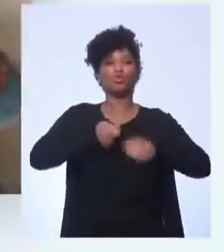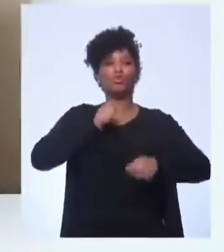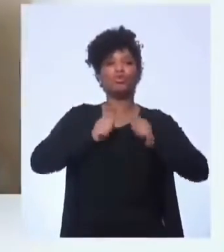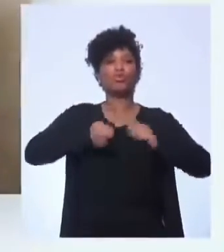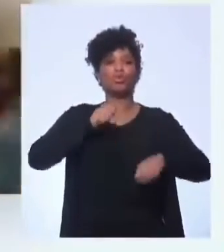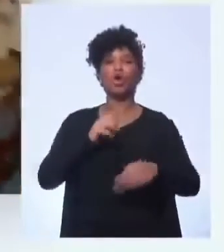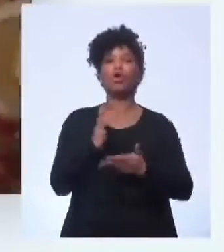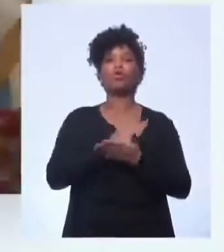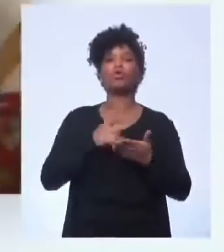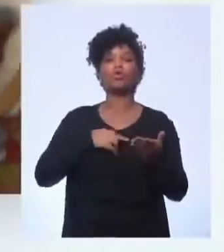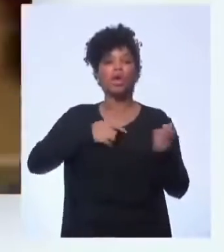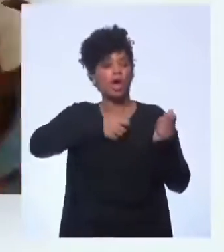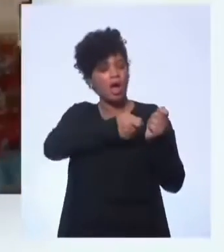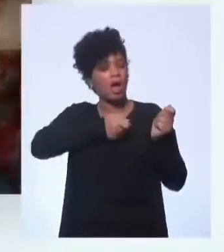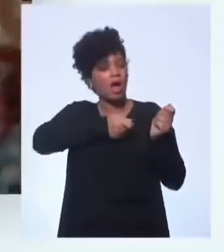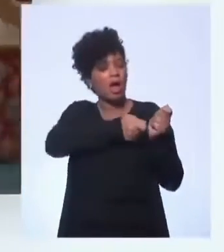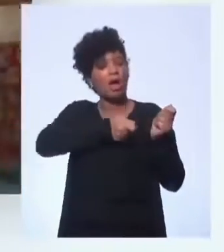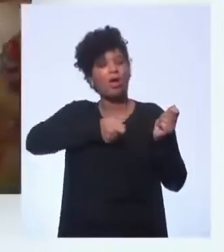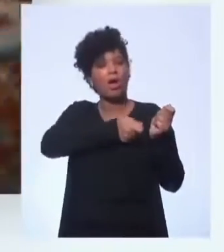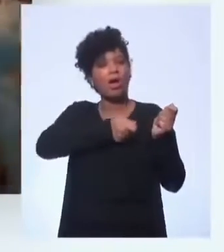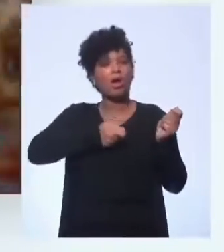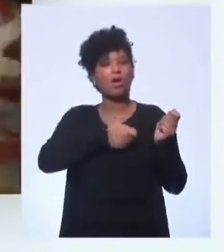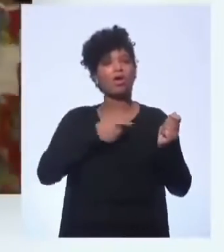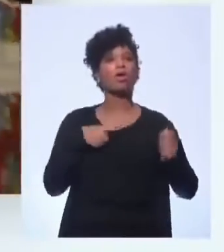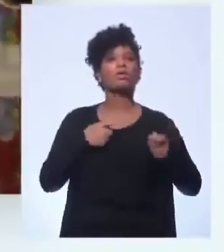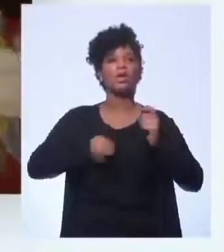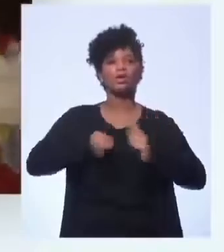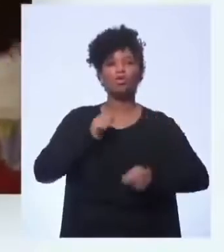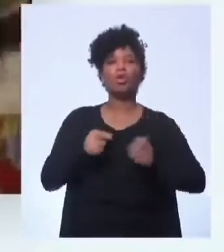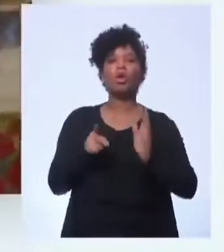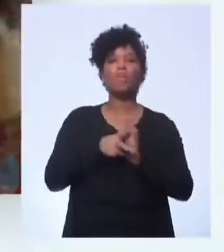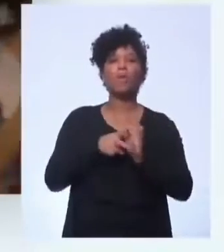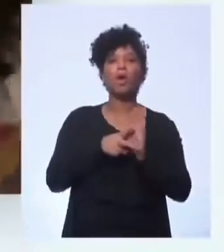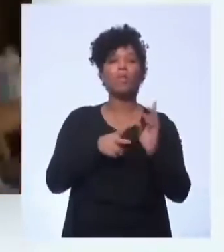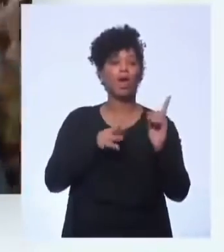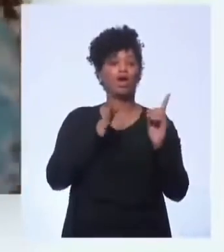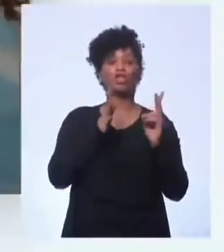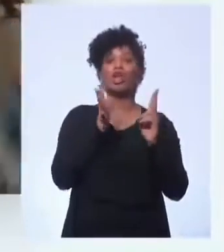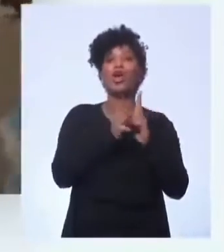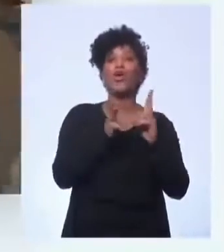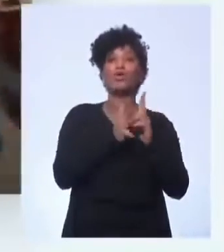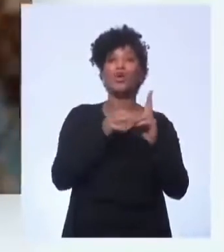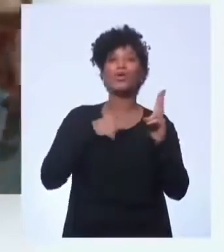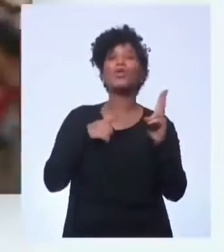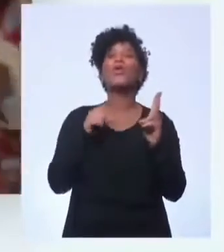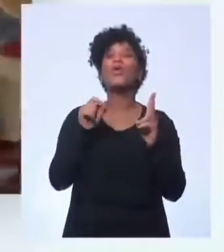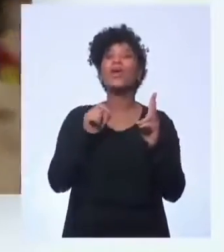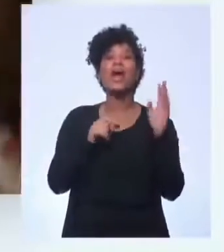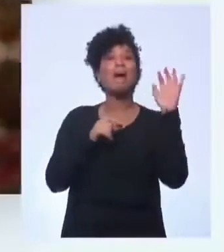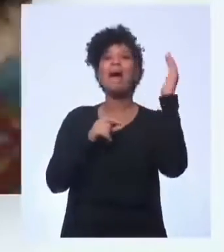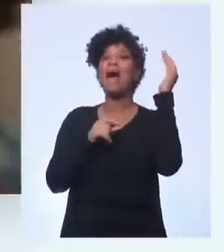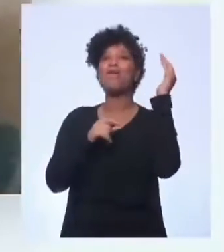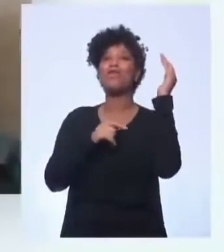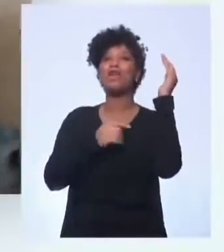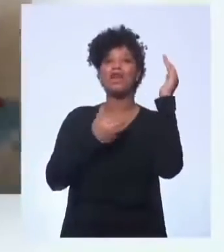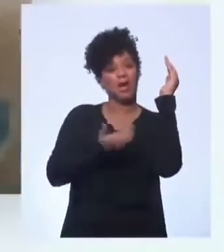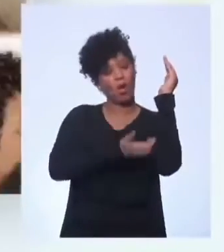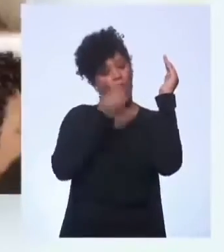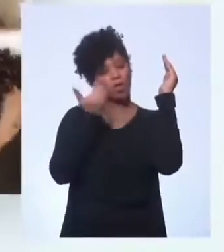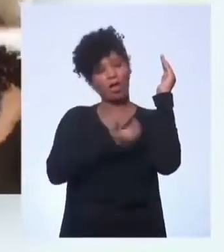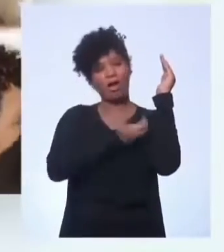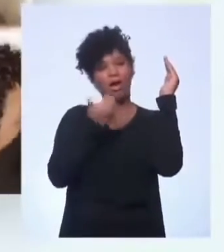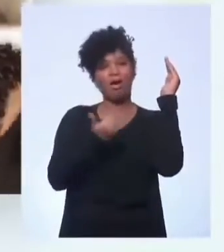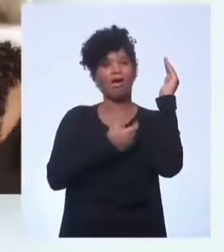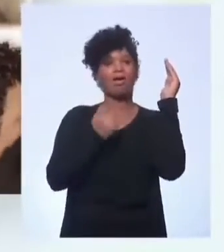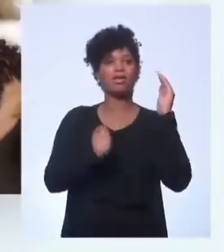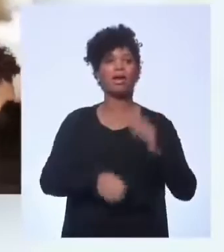usam reco-reco, agogô, tudo material indígena, feito com material indígena, né? E também temos